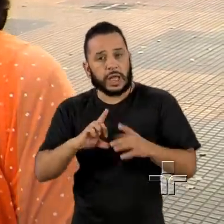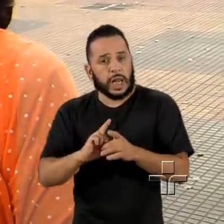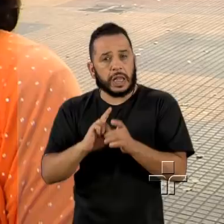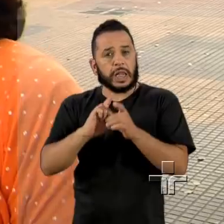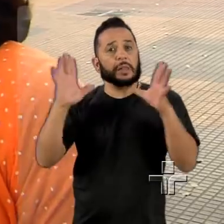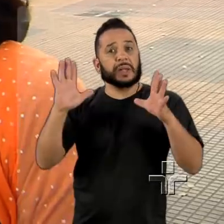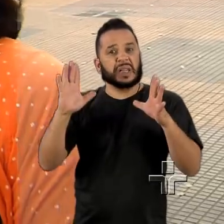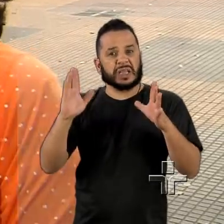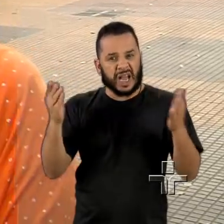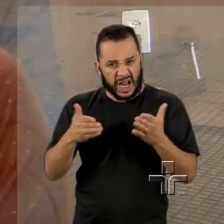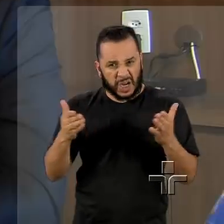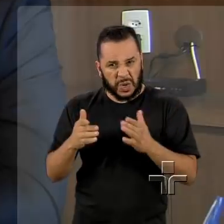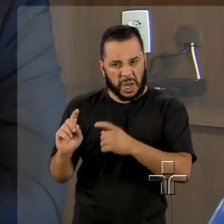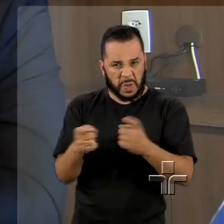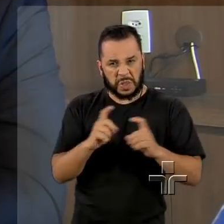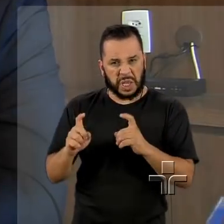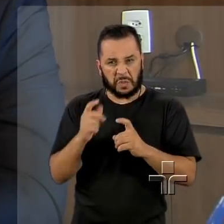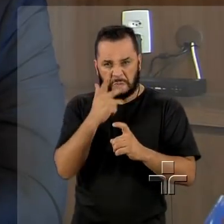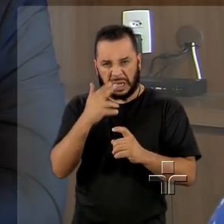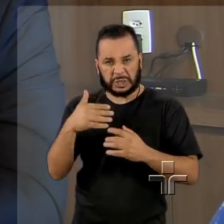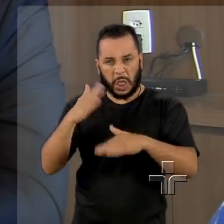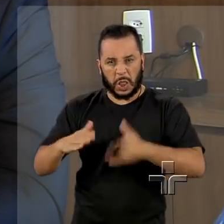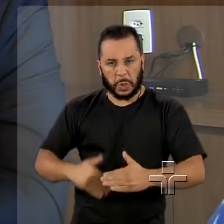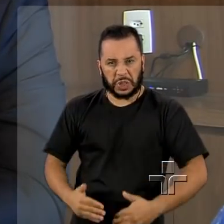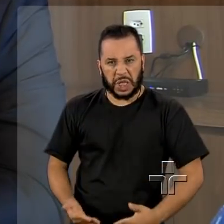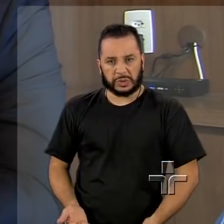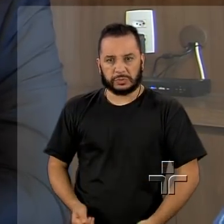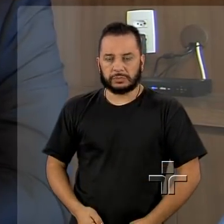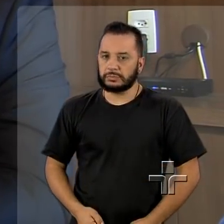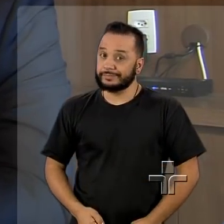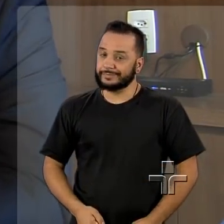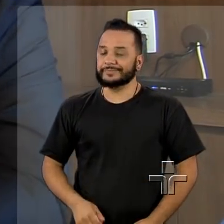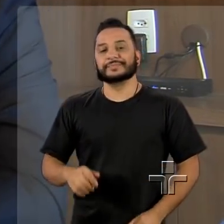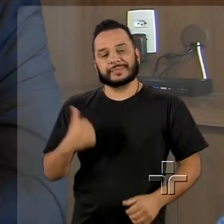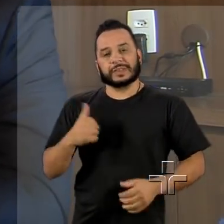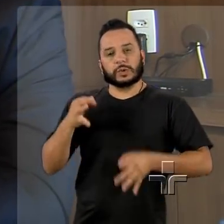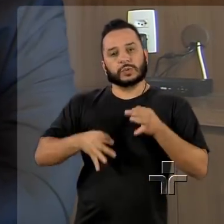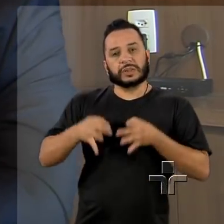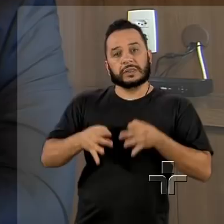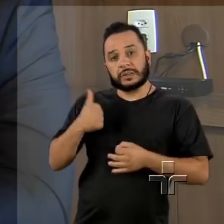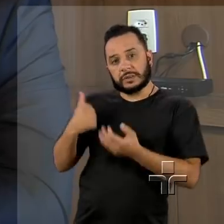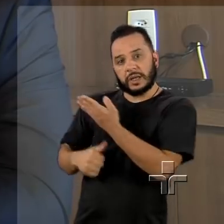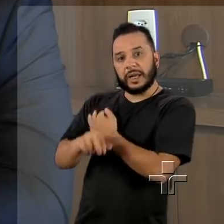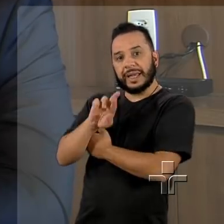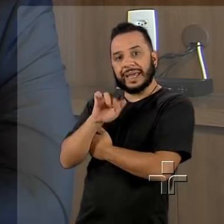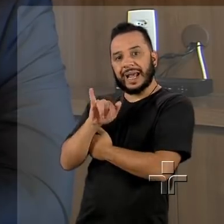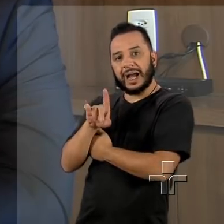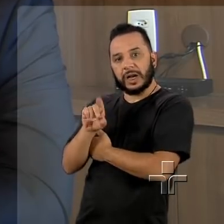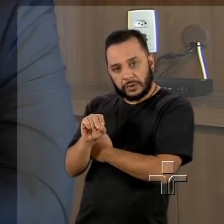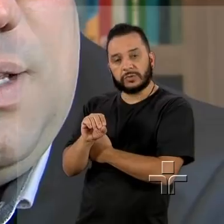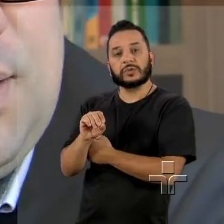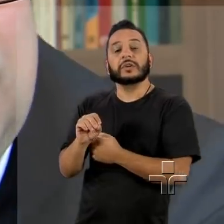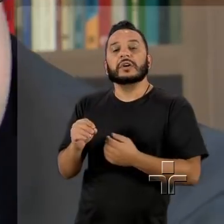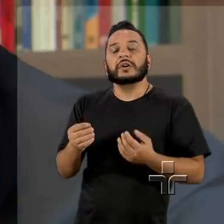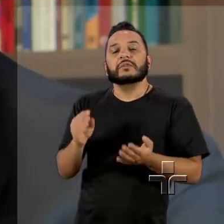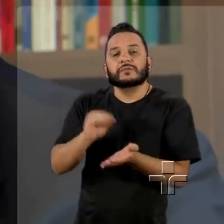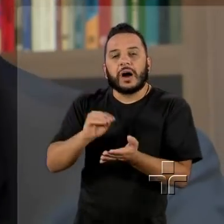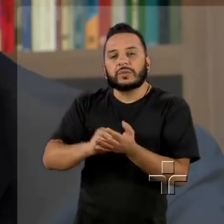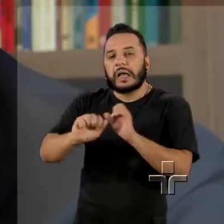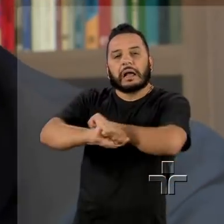disse que o objetivo dessas reuniões é discutir a defesa nacional e ressaltar a importância da adoção